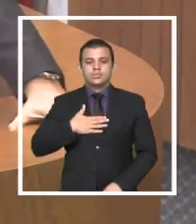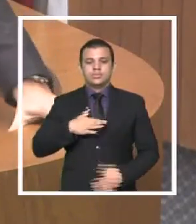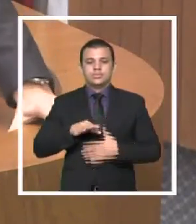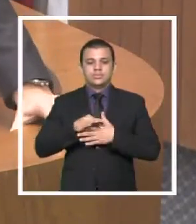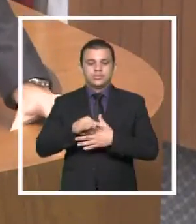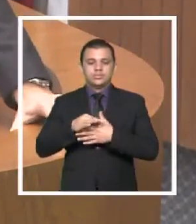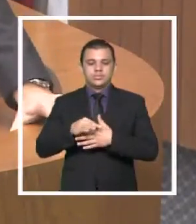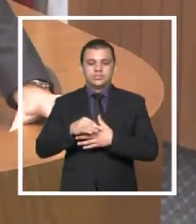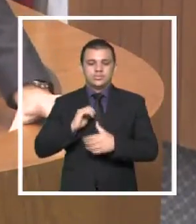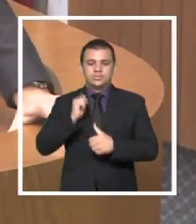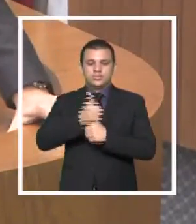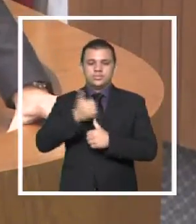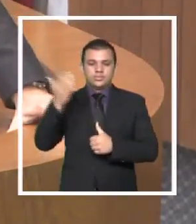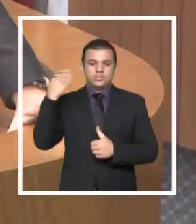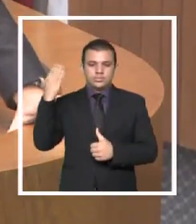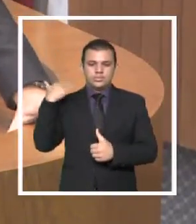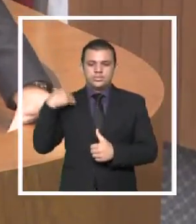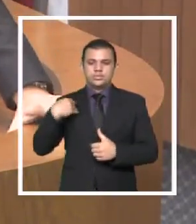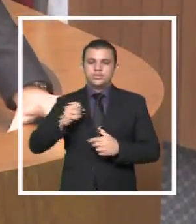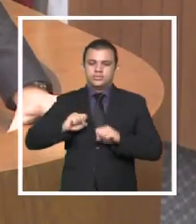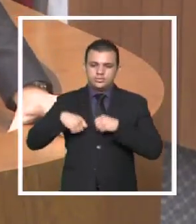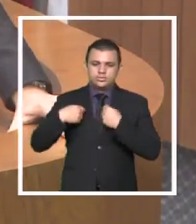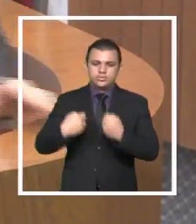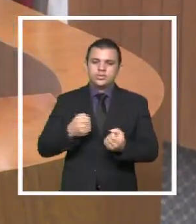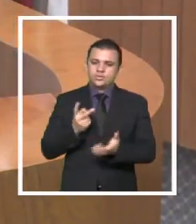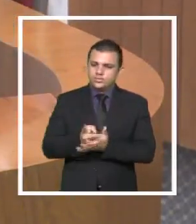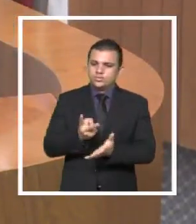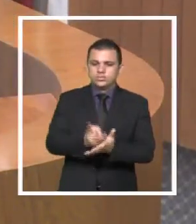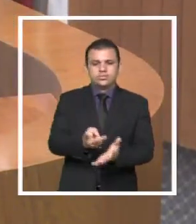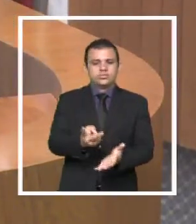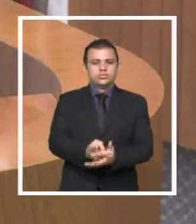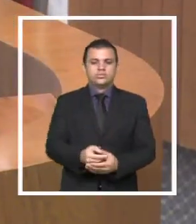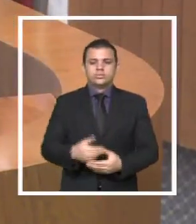com muita dedicação. Continuarei assim fazendo. Muito obrigado, senhor presidente.